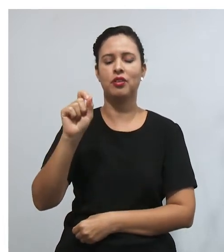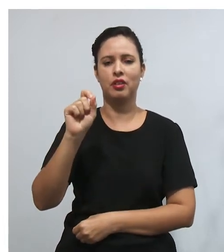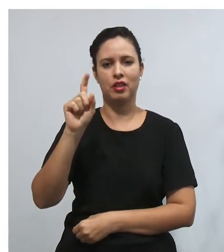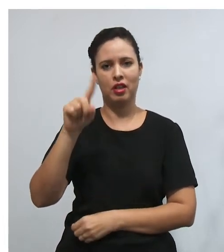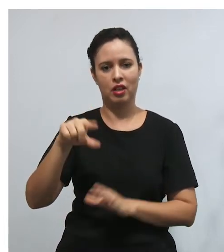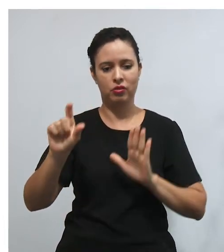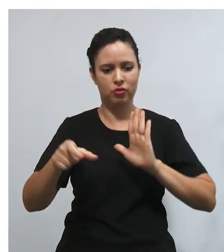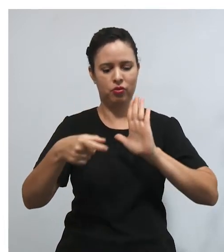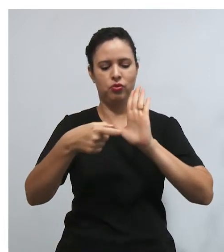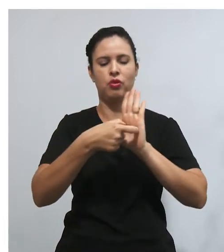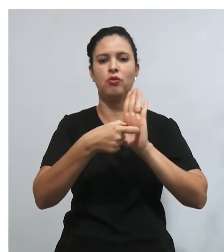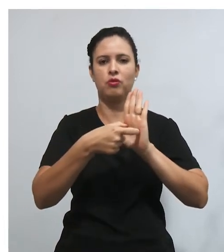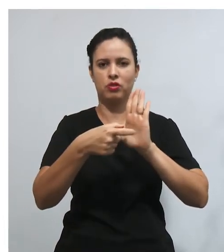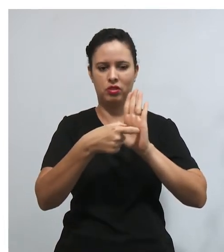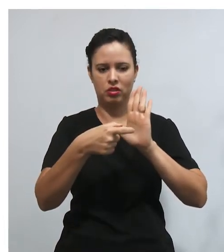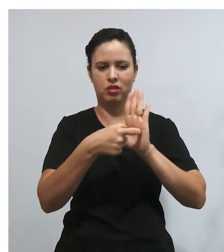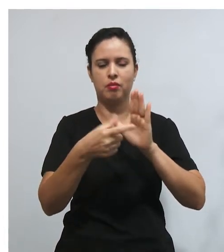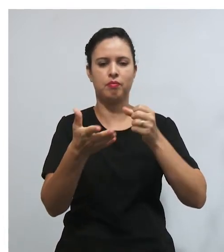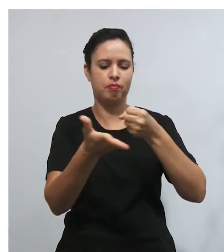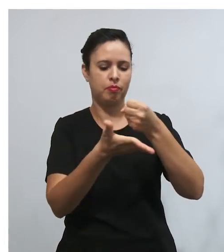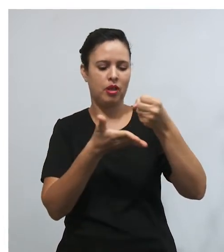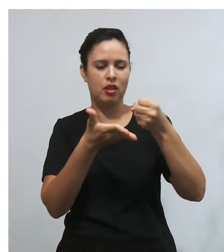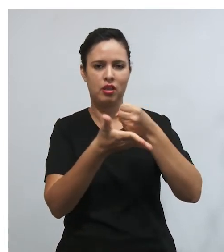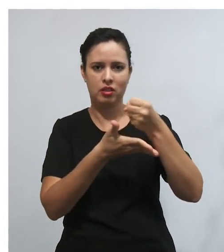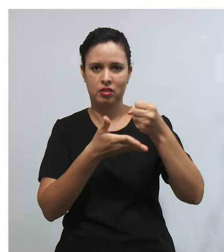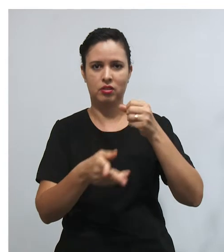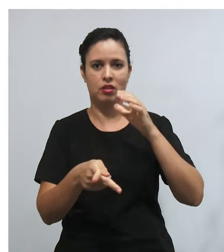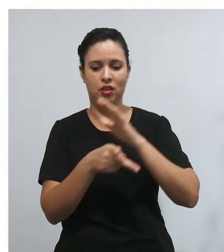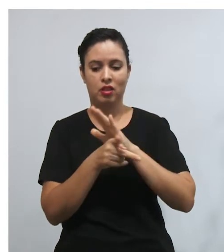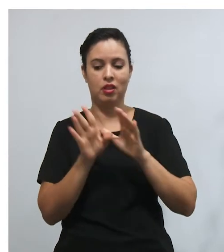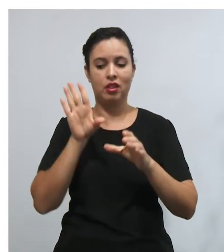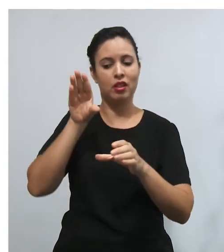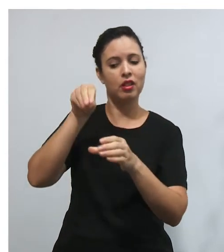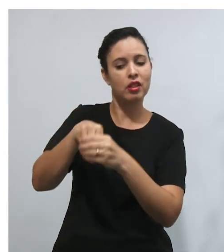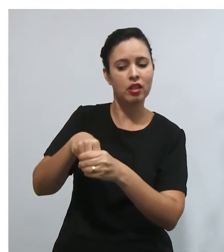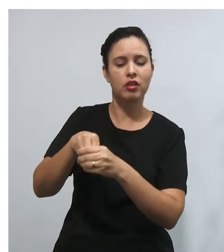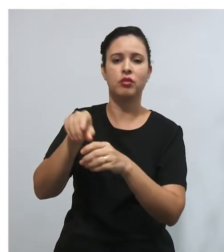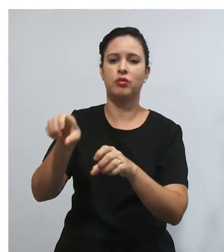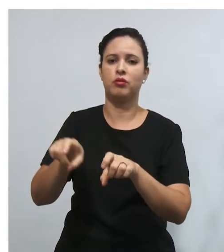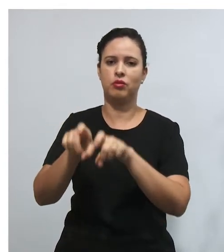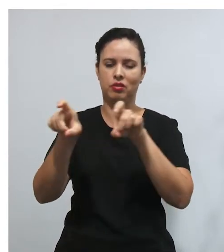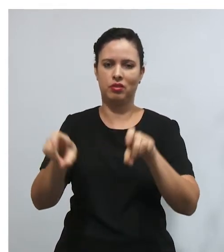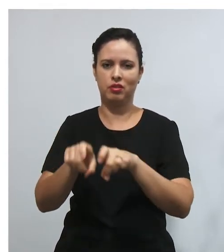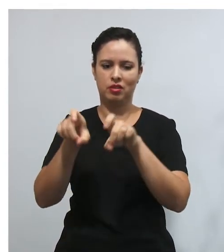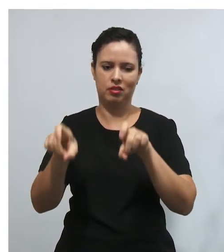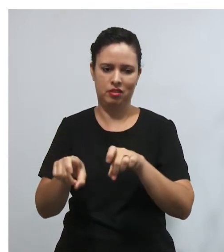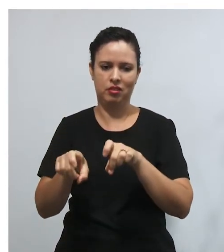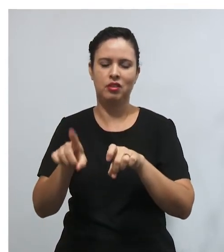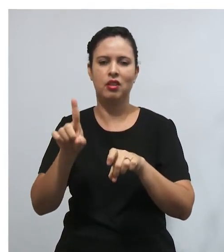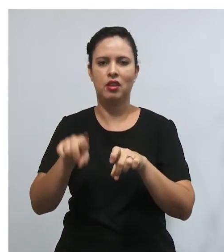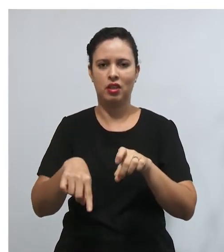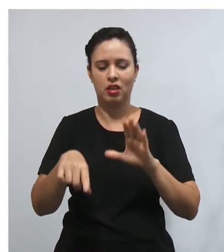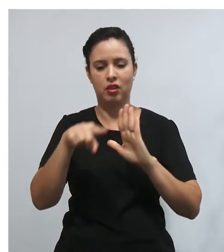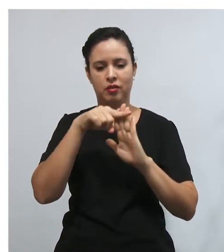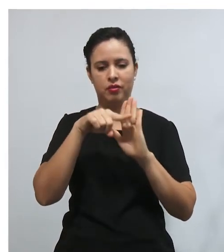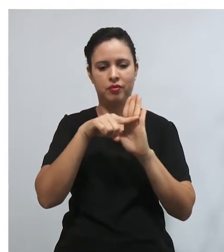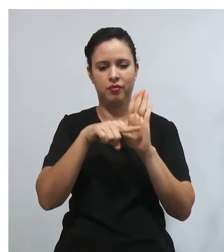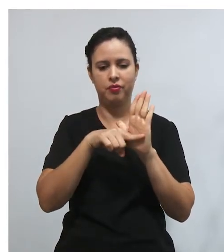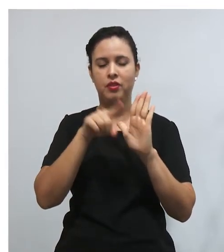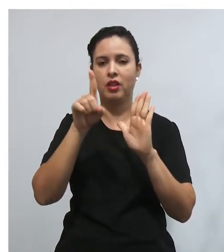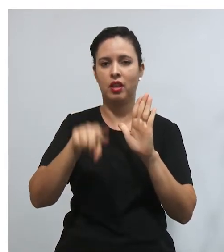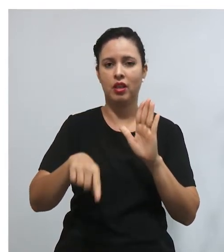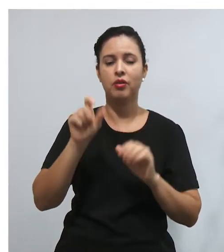básico instalado na máquina física, né? Então, está instalado na máquina física. Este programa básico é conhecido